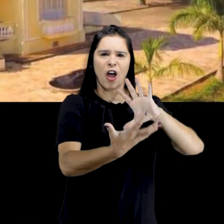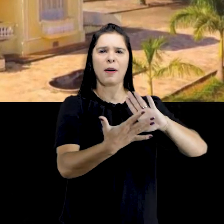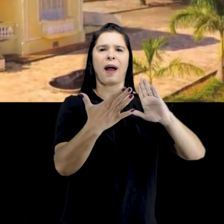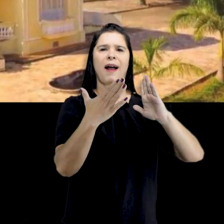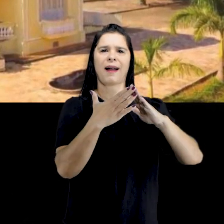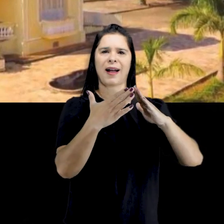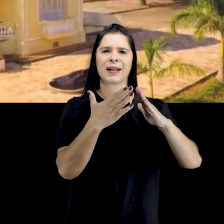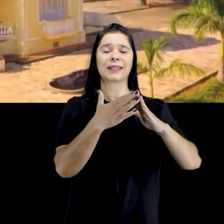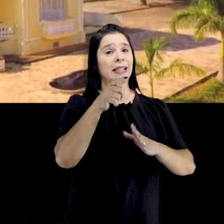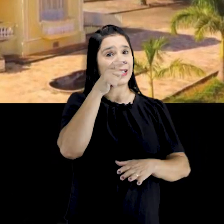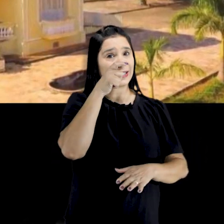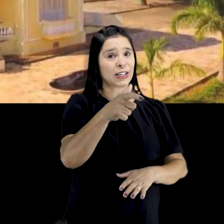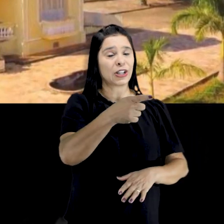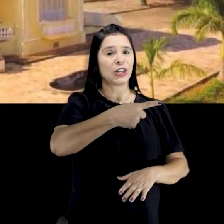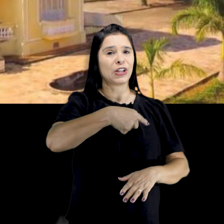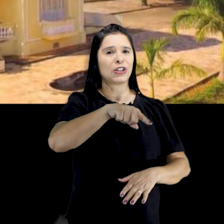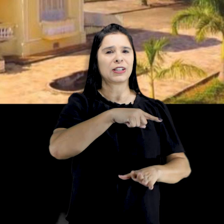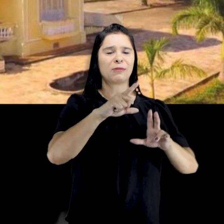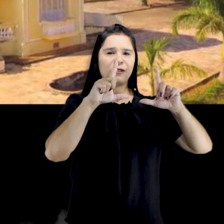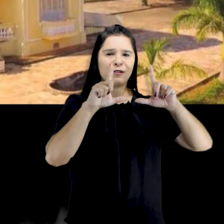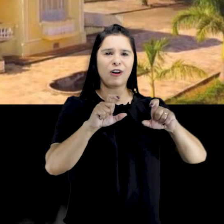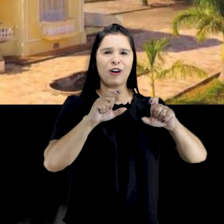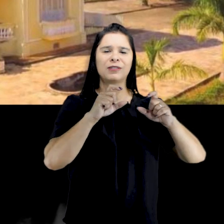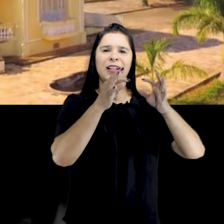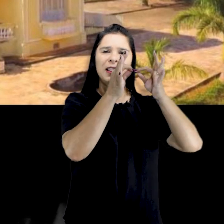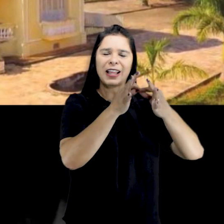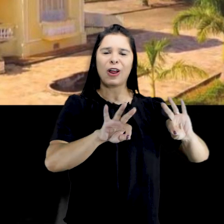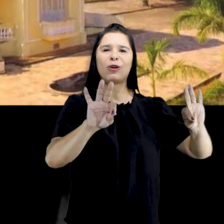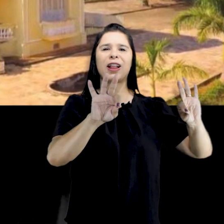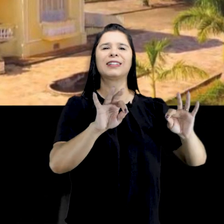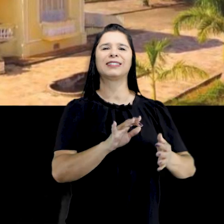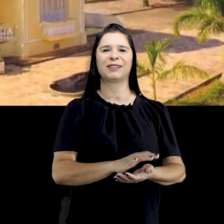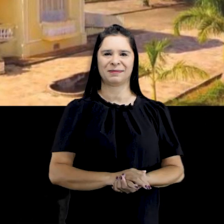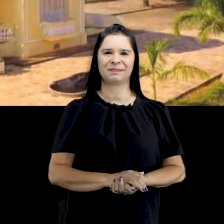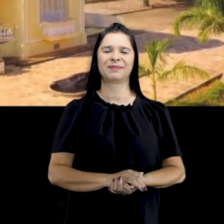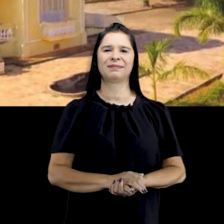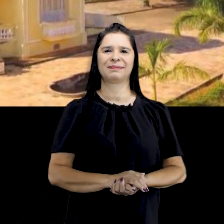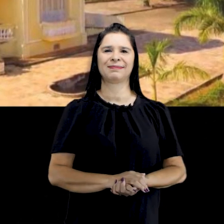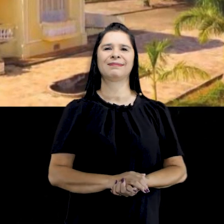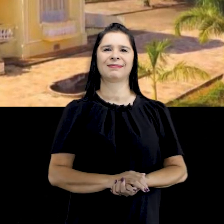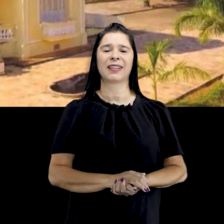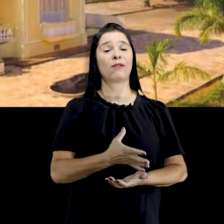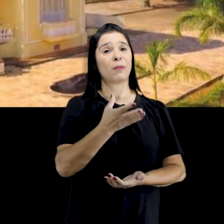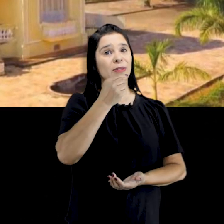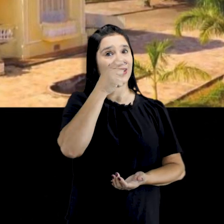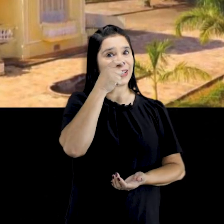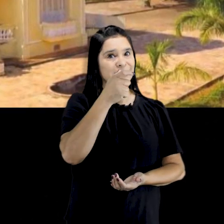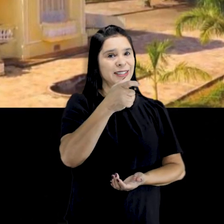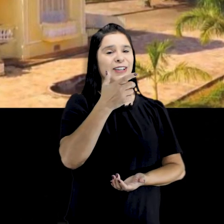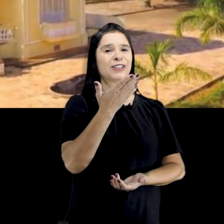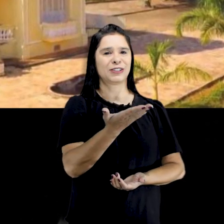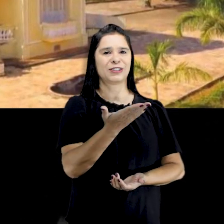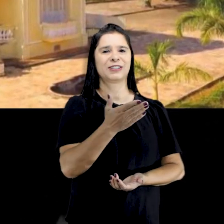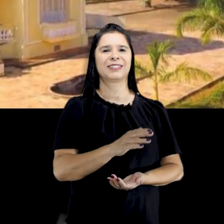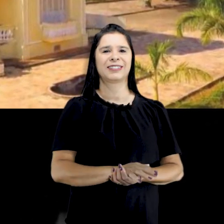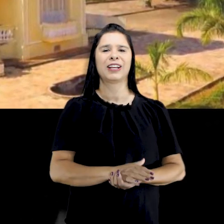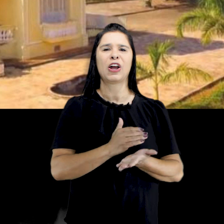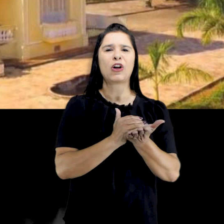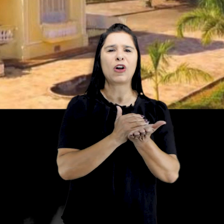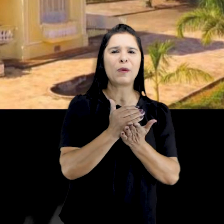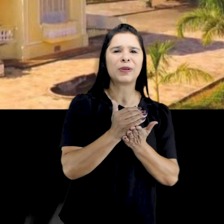tem até registro disso, da inauguração, e foi muito interessante essa questão assim, de começou a